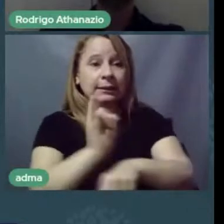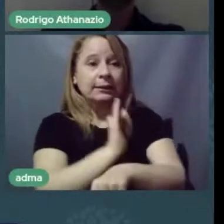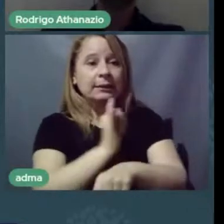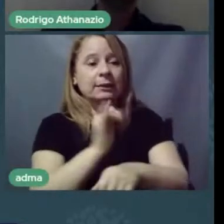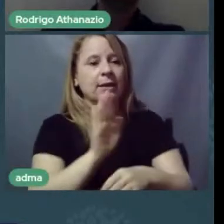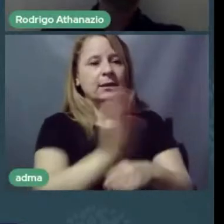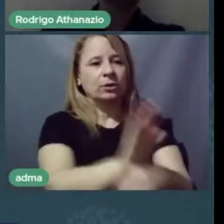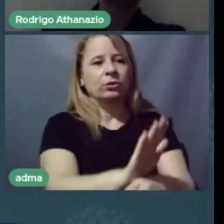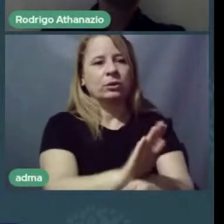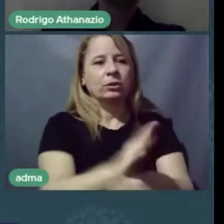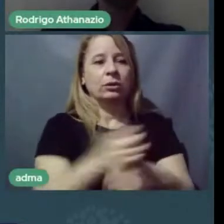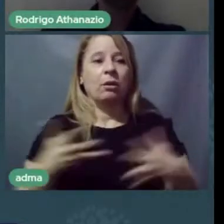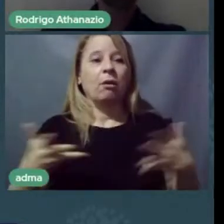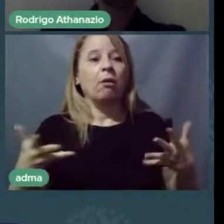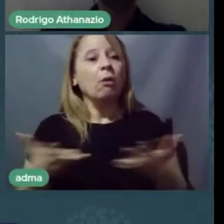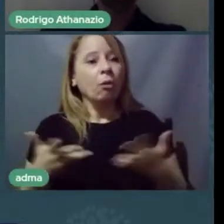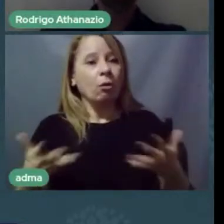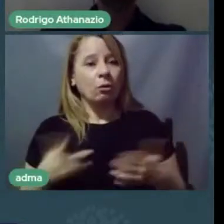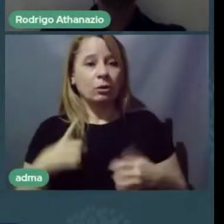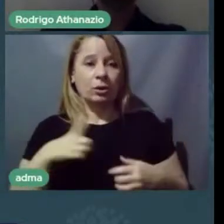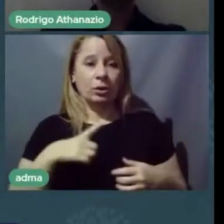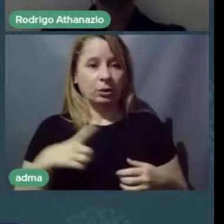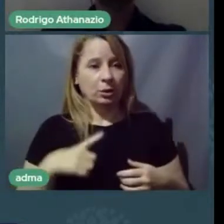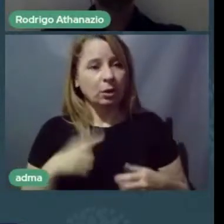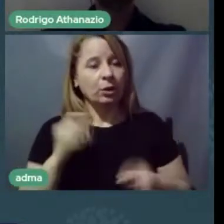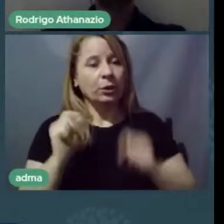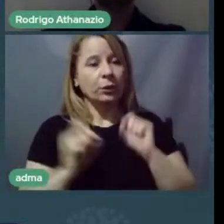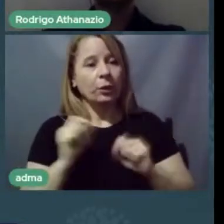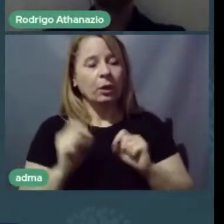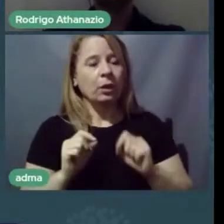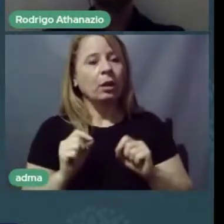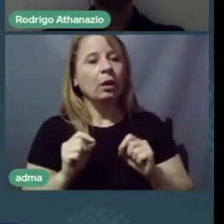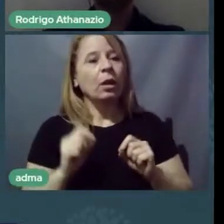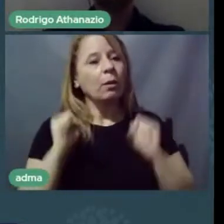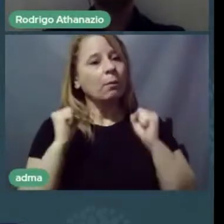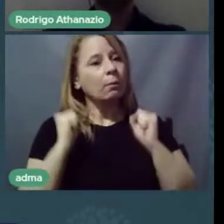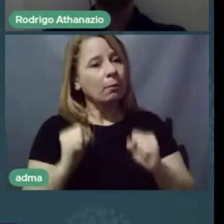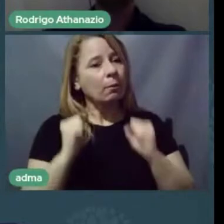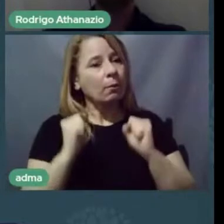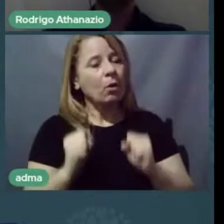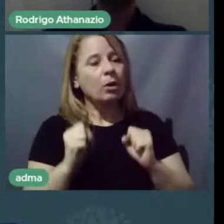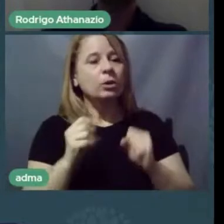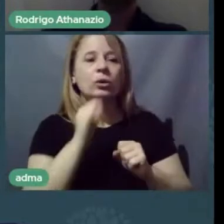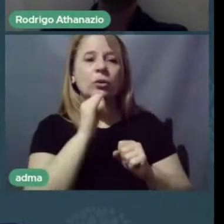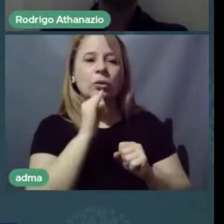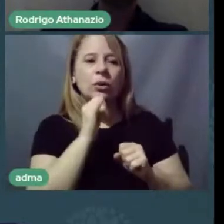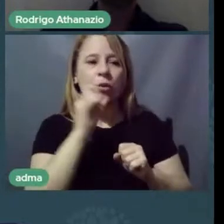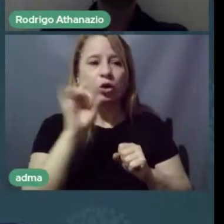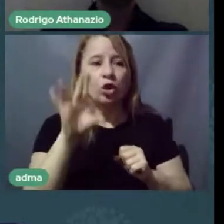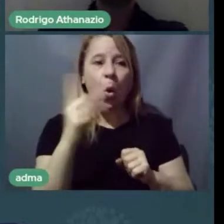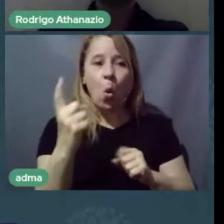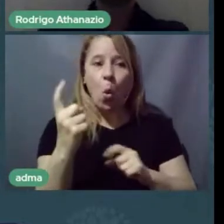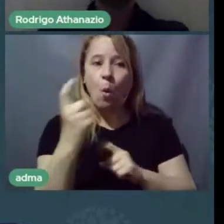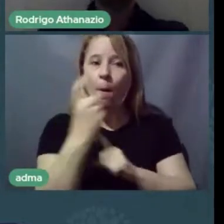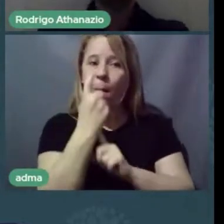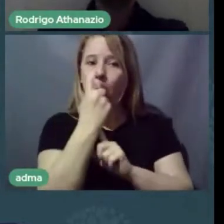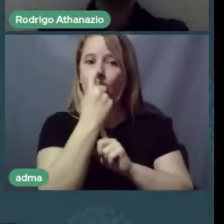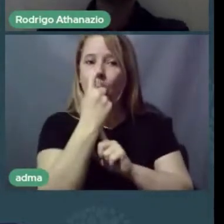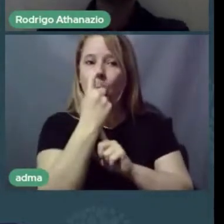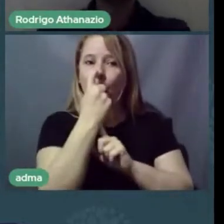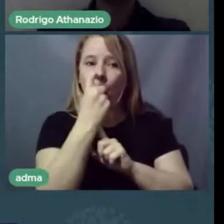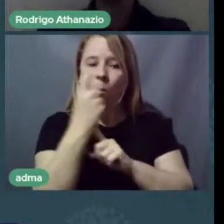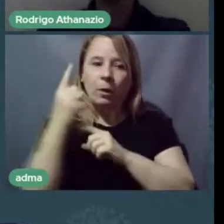lembrando que hoje em dia a gente pode, inclusive, fazer o tratamento com uma única tipo de bombinha. A mesma bombinha que eu uso